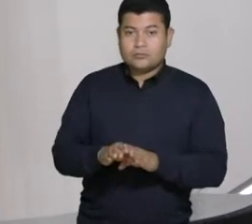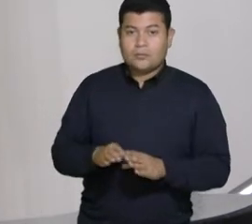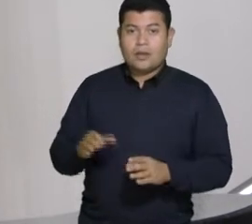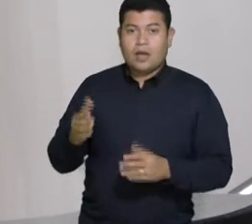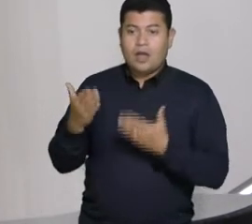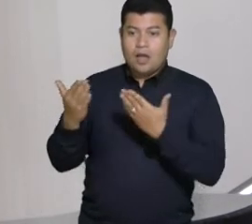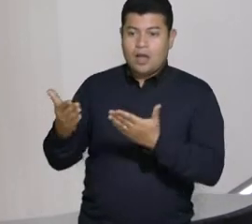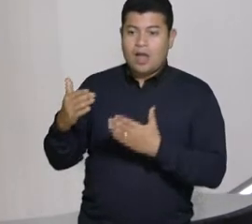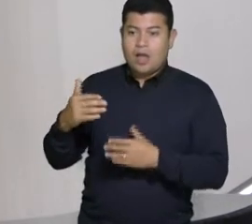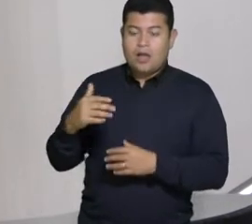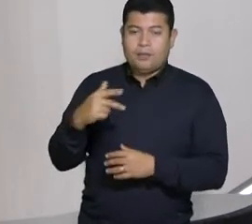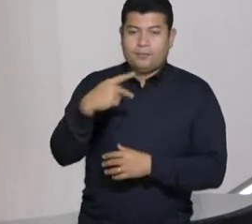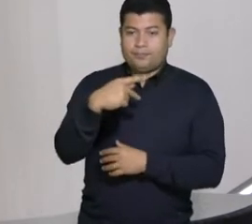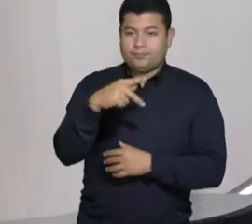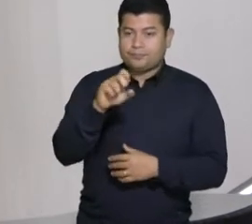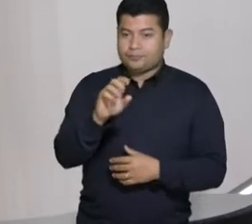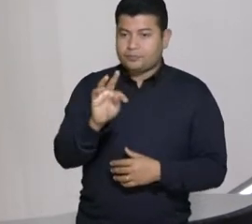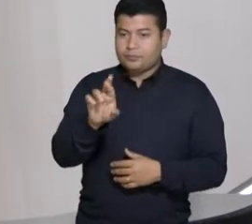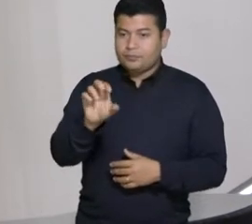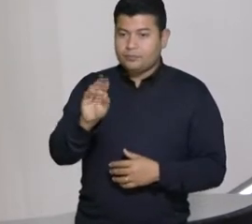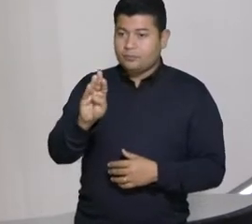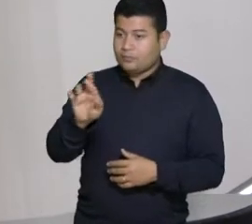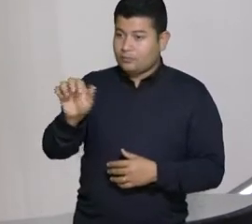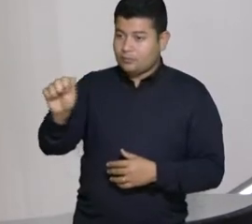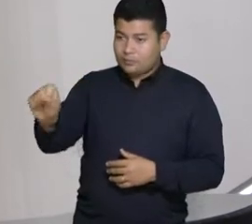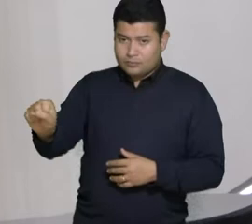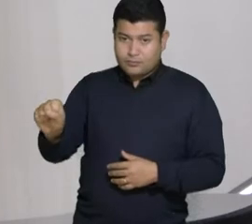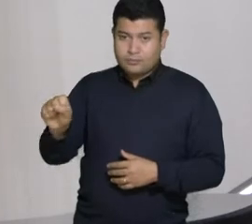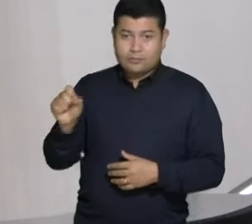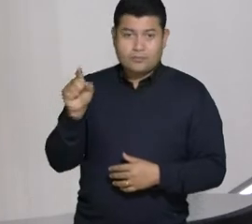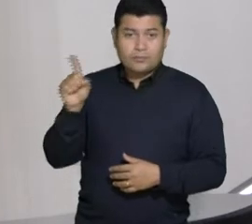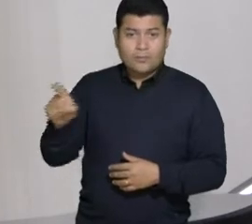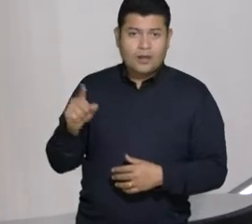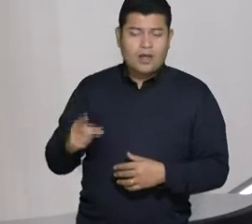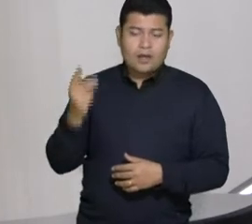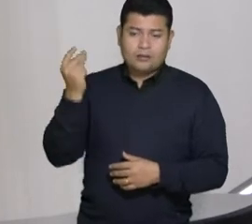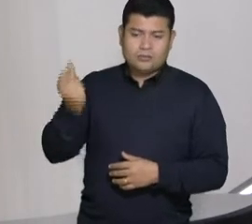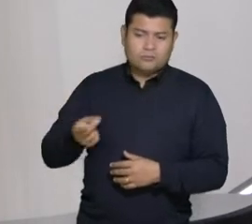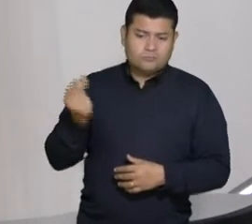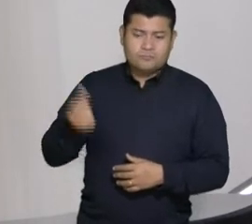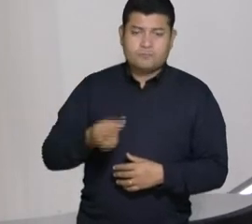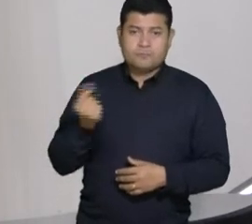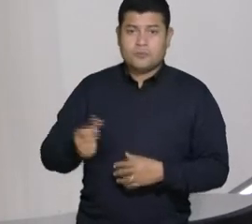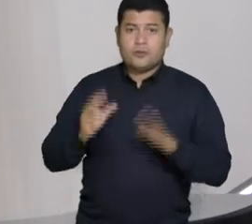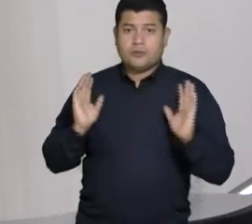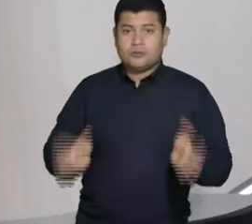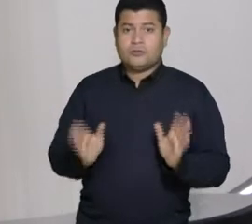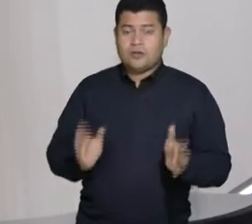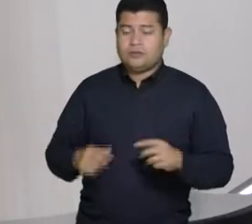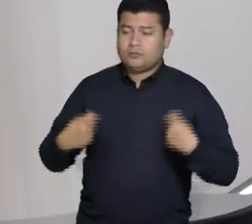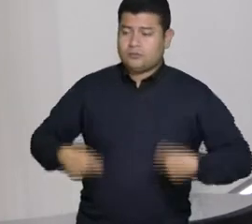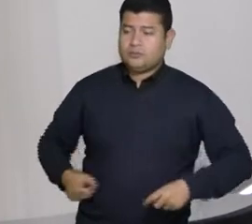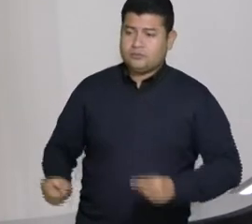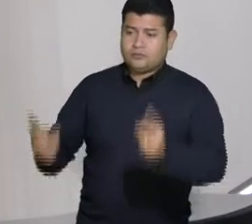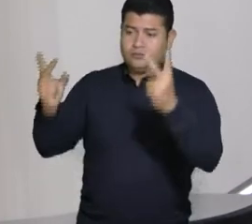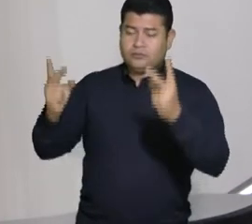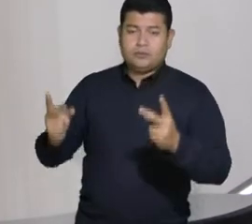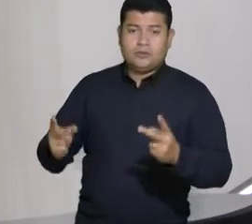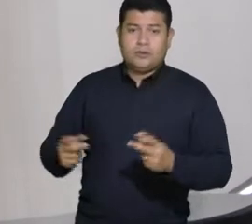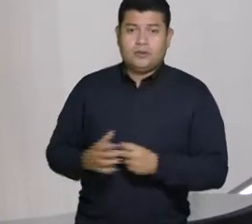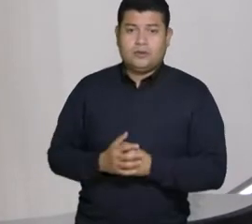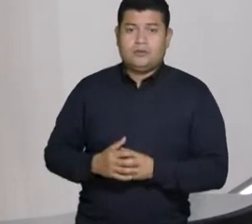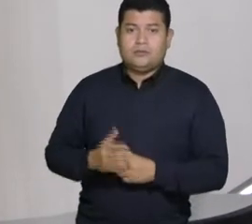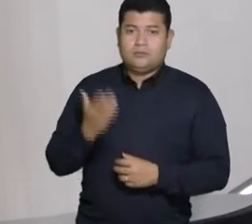a Petrobras dessa estatal que há muito tempo já deveria ter sido privatizada um